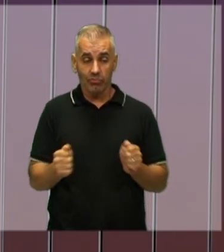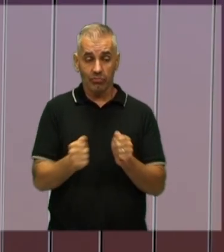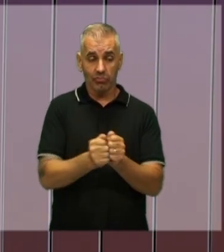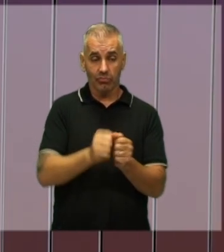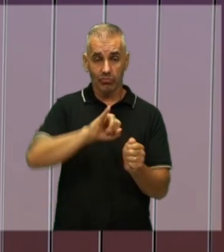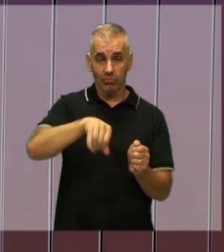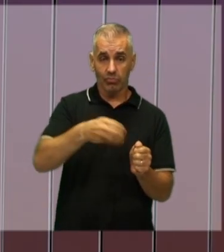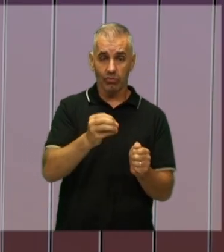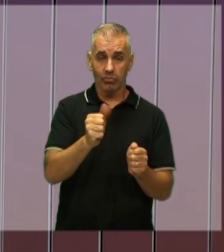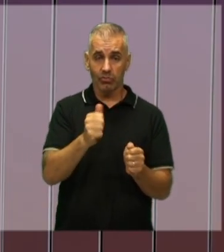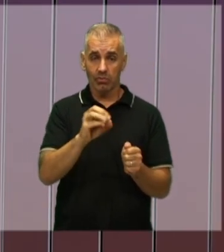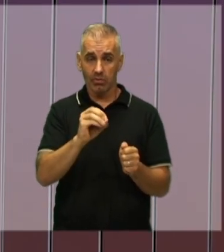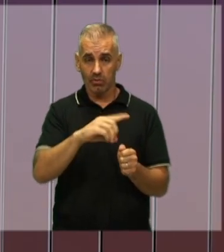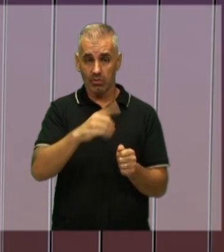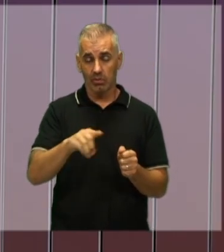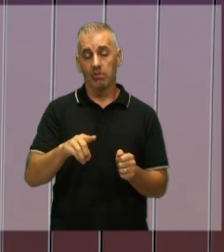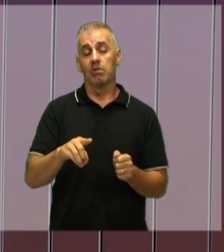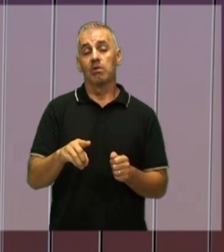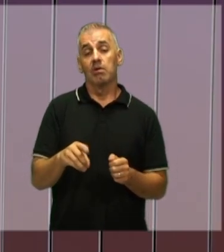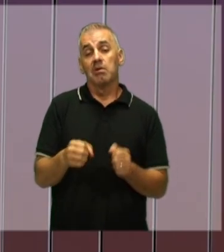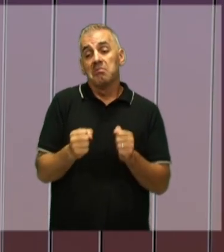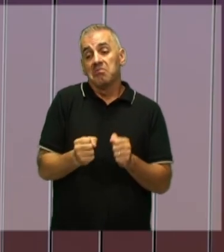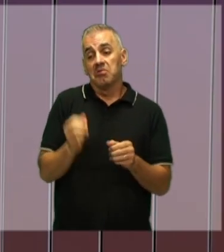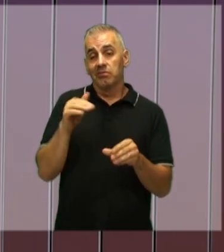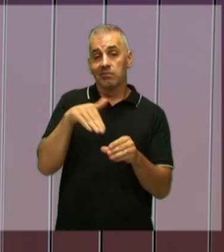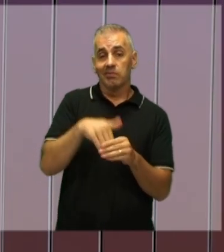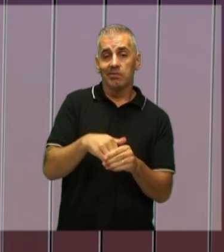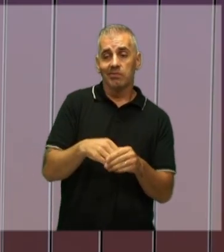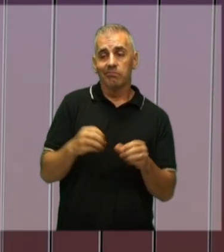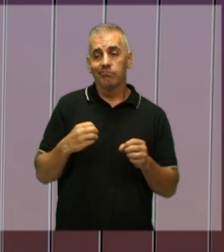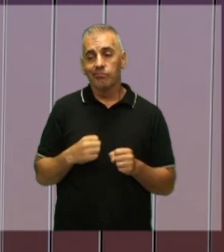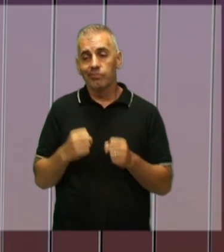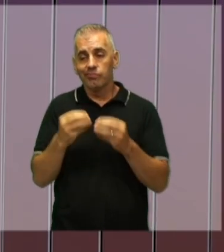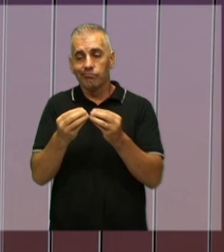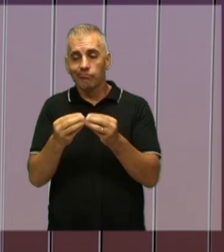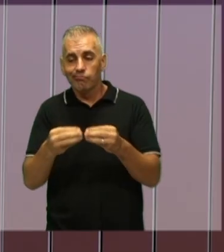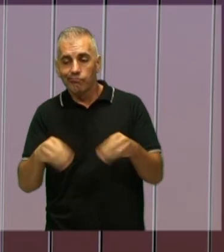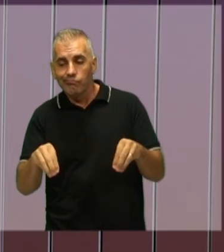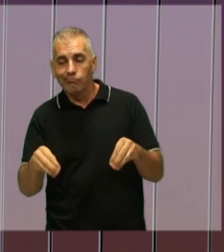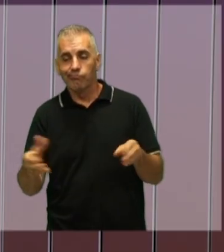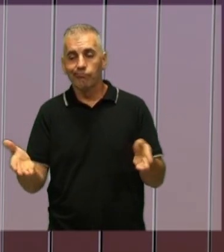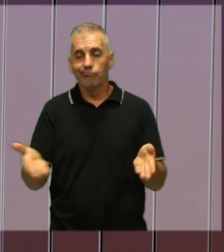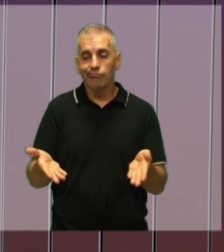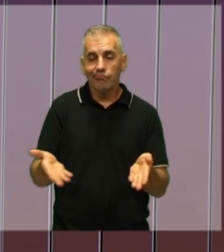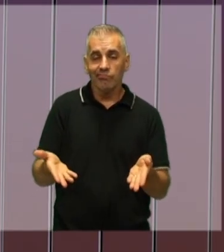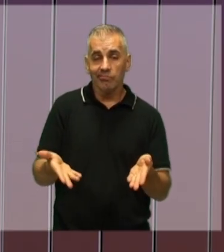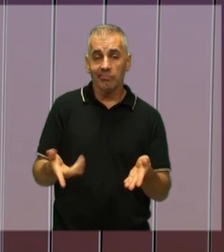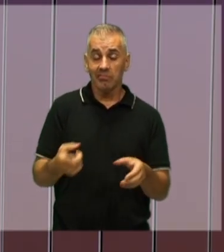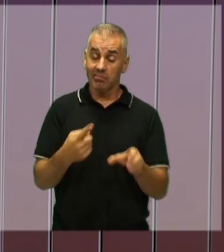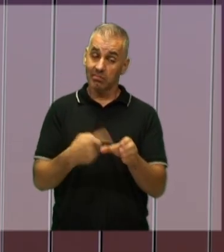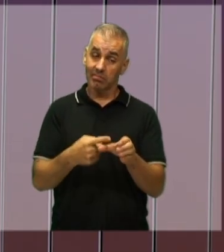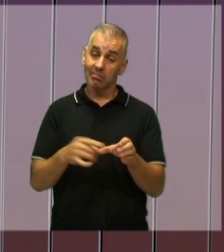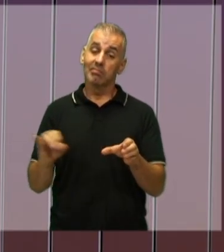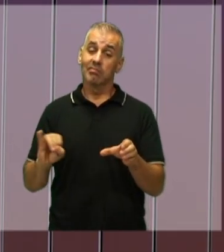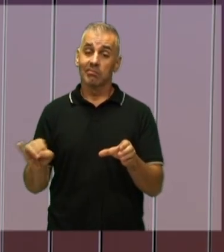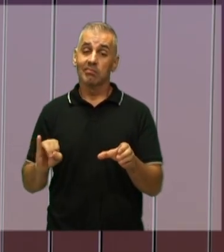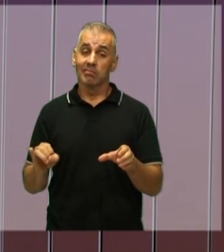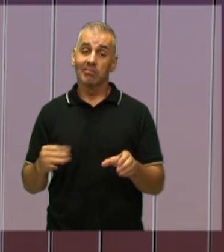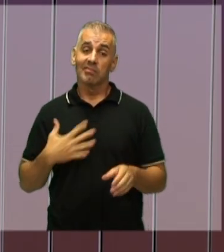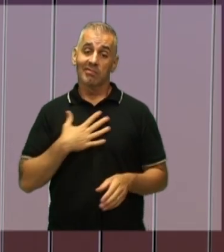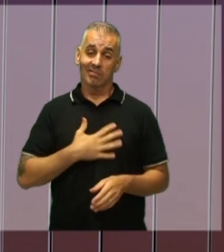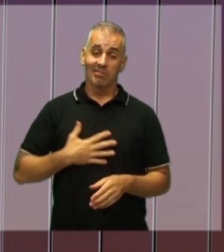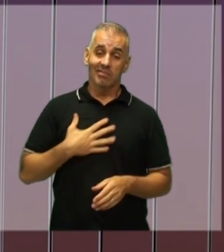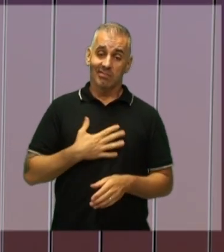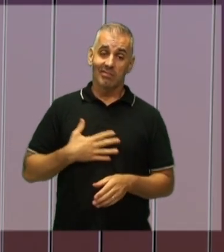sua candidatura. Então, isso pode trazer um certo prejuízo para nós, inclusive aqui em Itajaí, porque a gente gostaria de ter o Amin